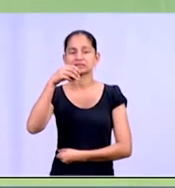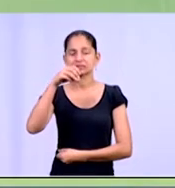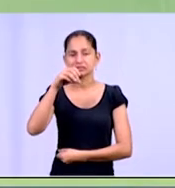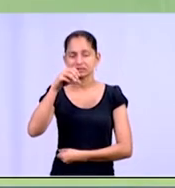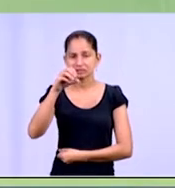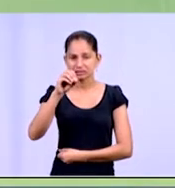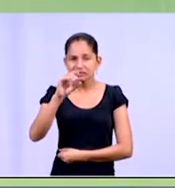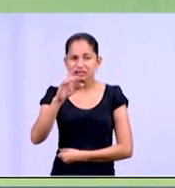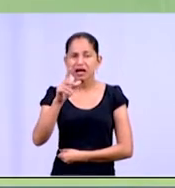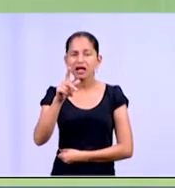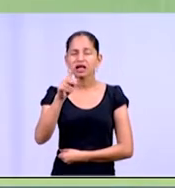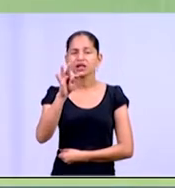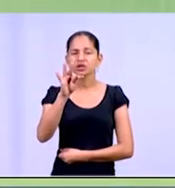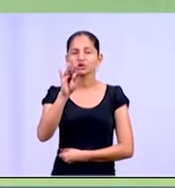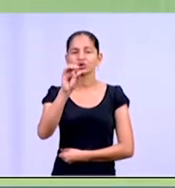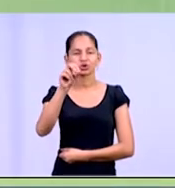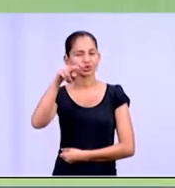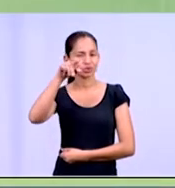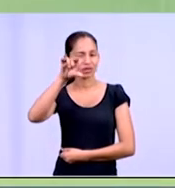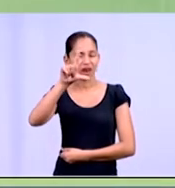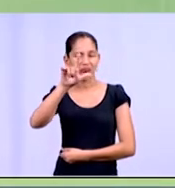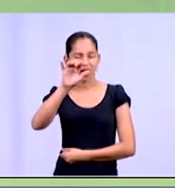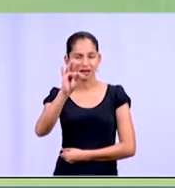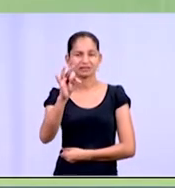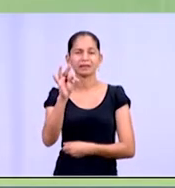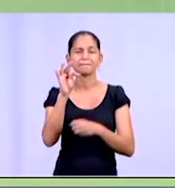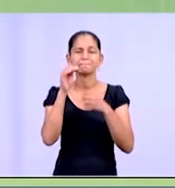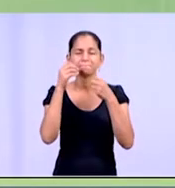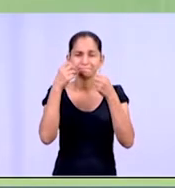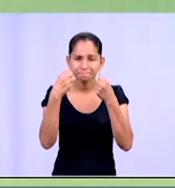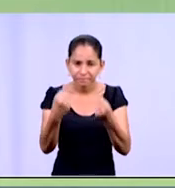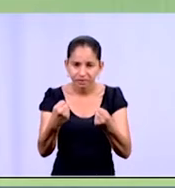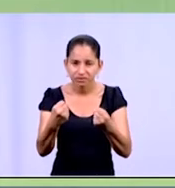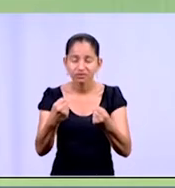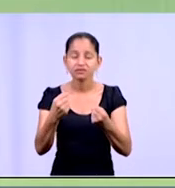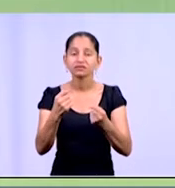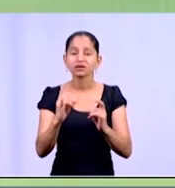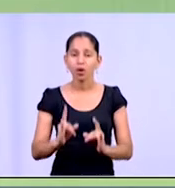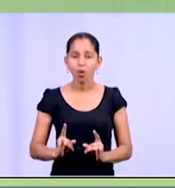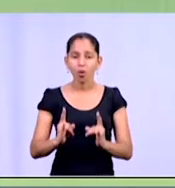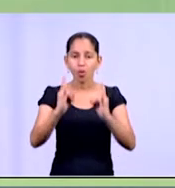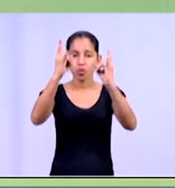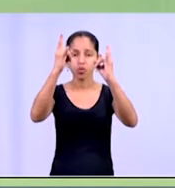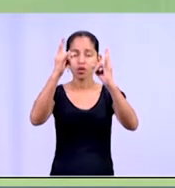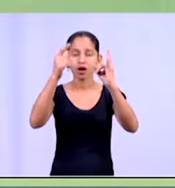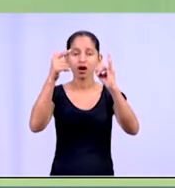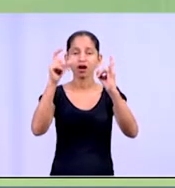pesava 30 toneladas e ocupava dois andares de um prédio.